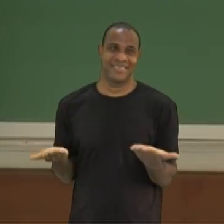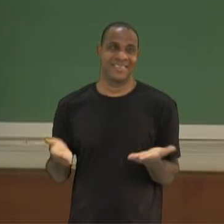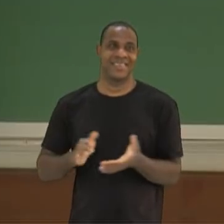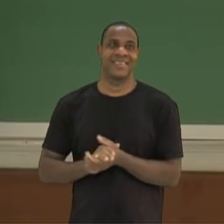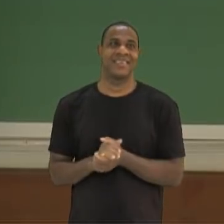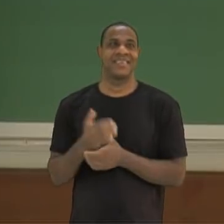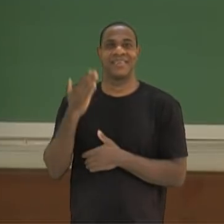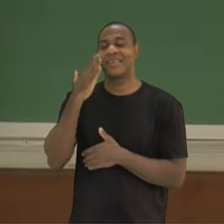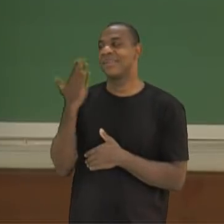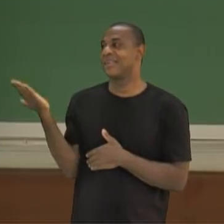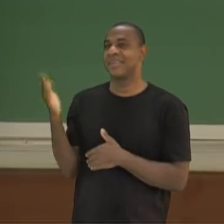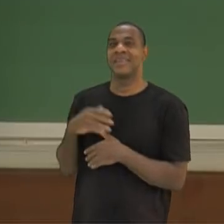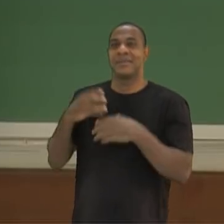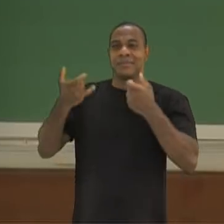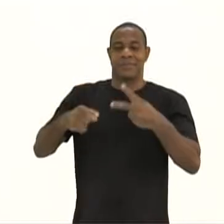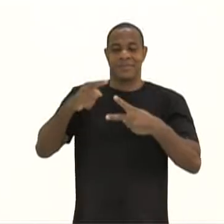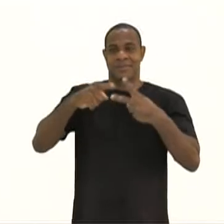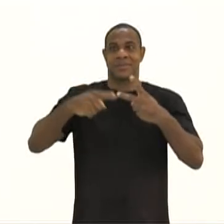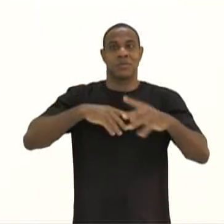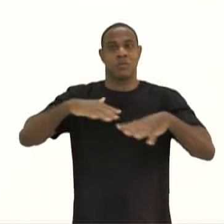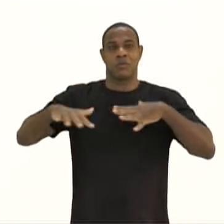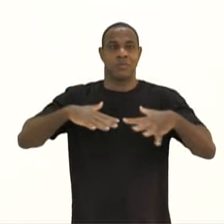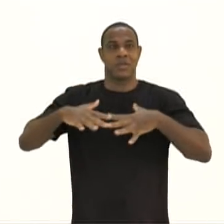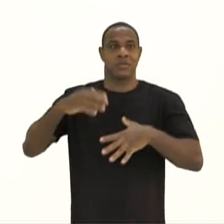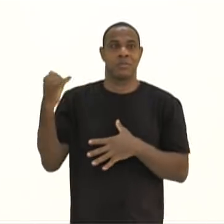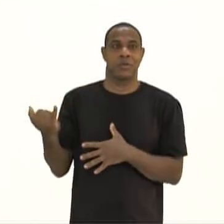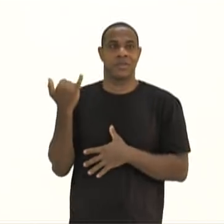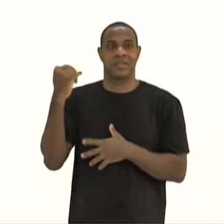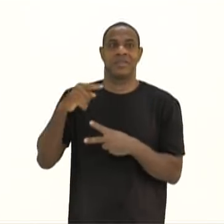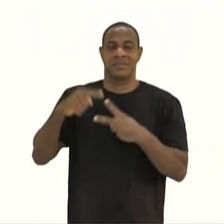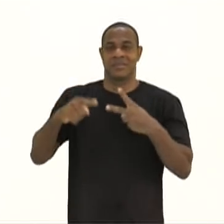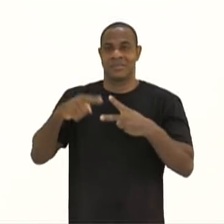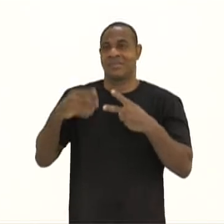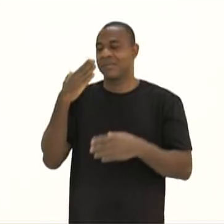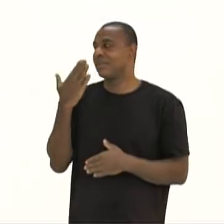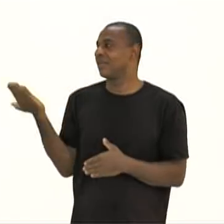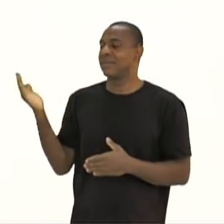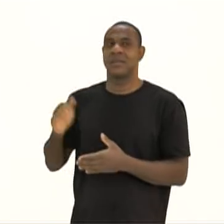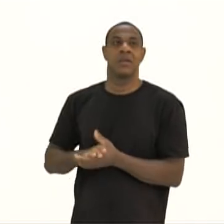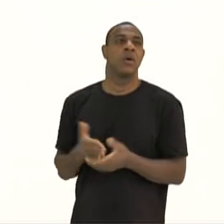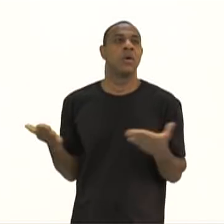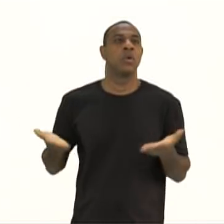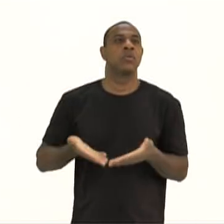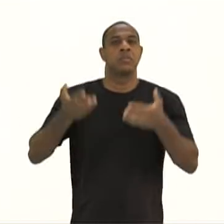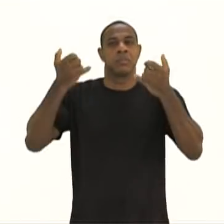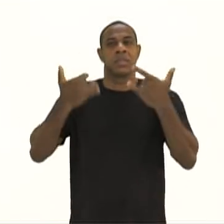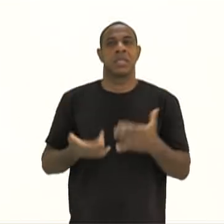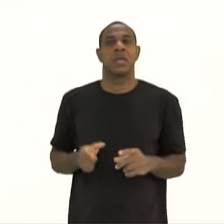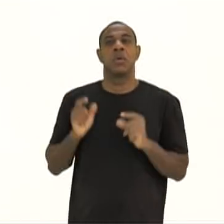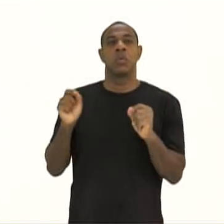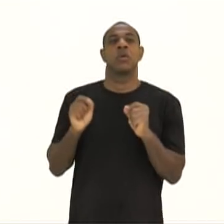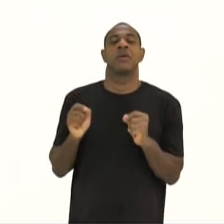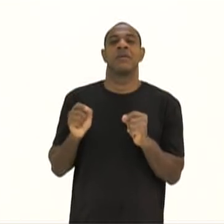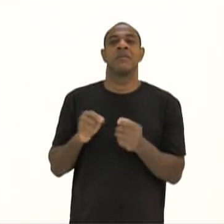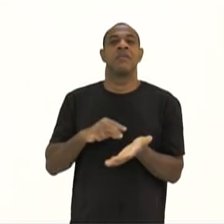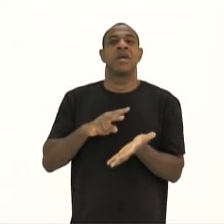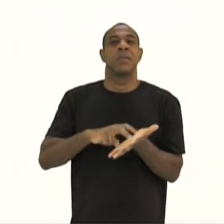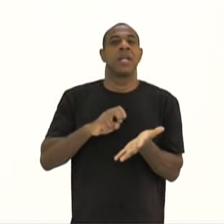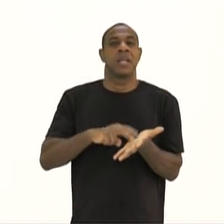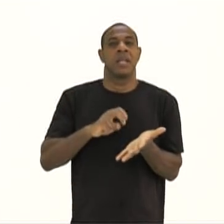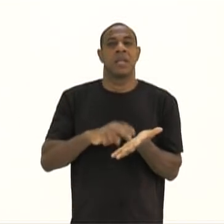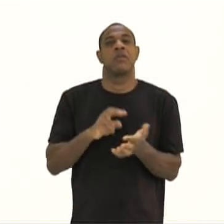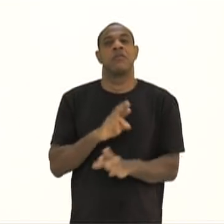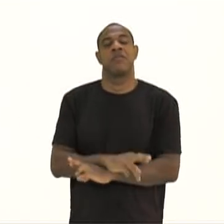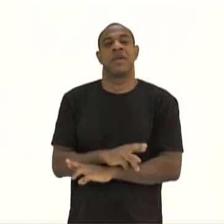dois movimentos bem importantes. E hoje vamos falar sobre os types of art, vamos falar um pouquinho do vocabulário referente à